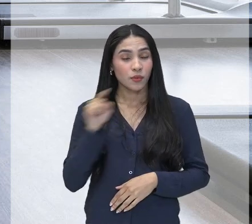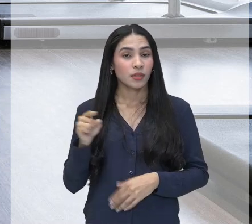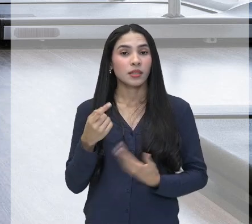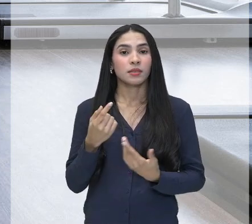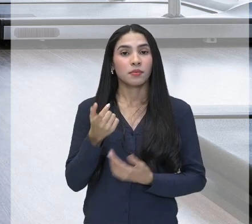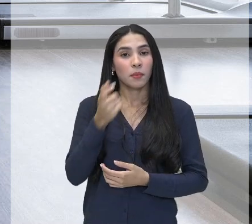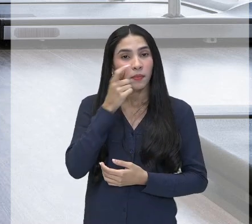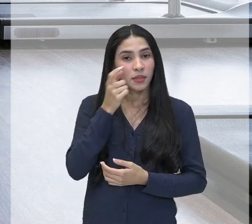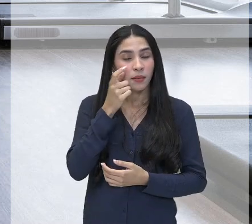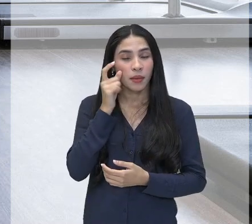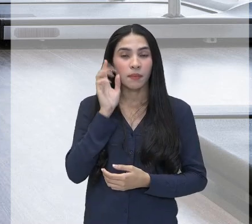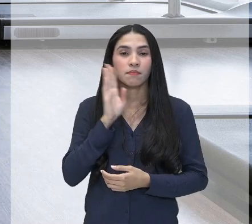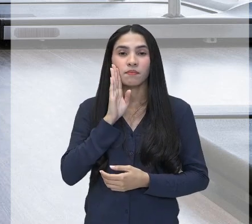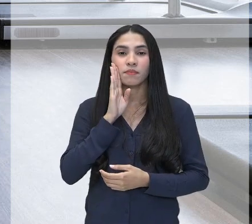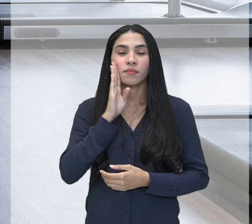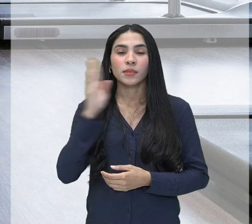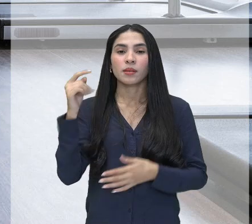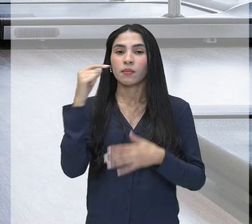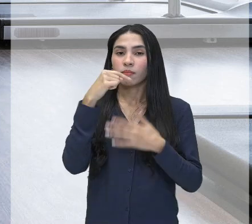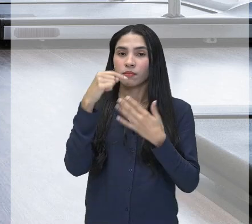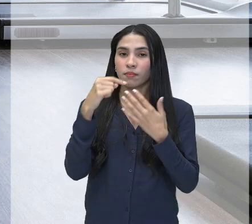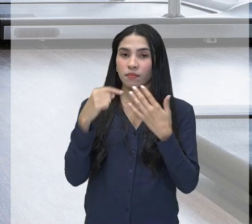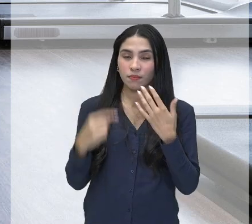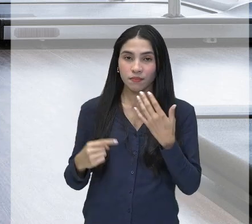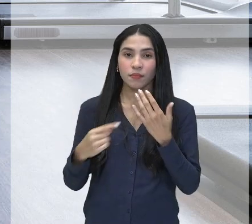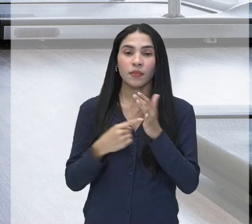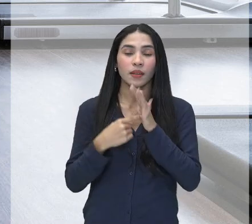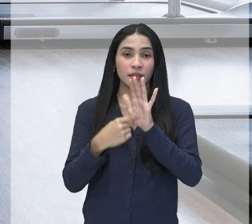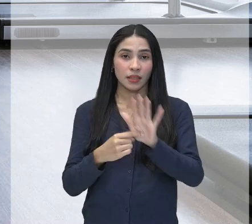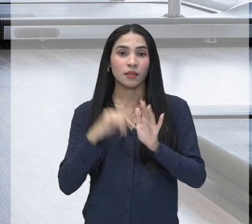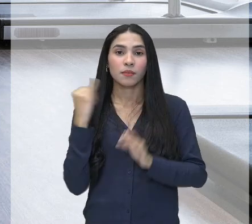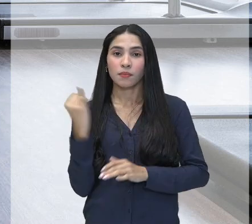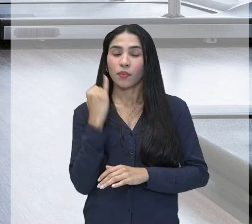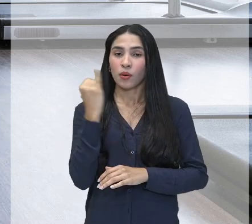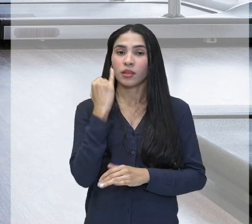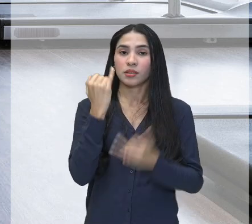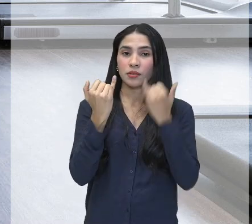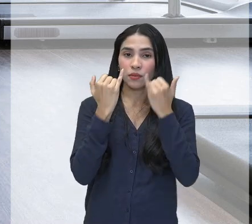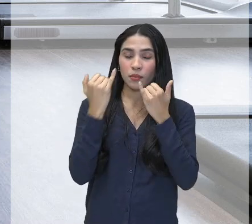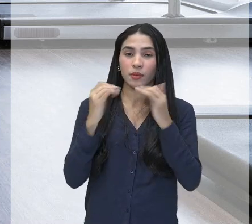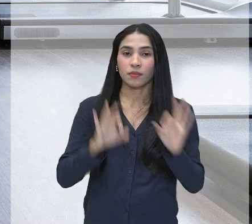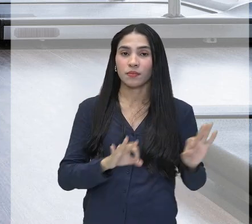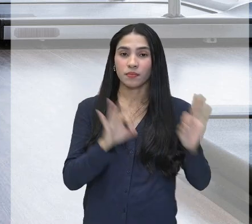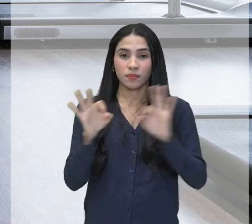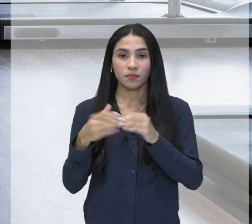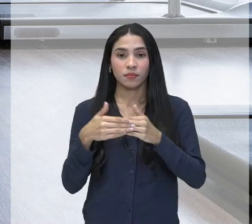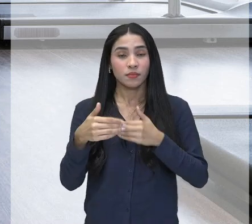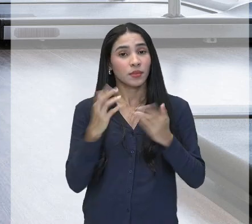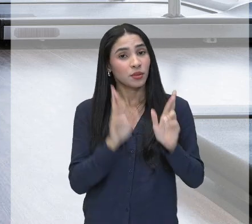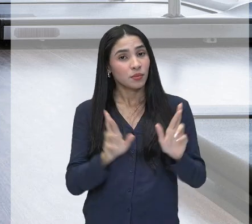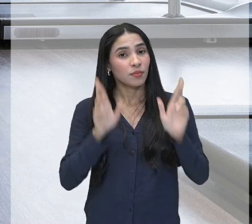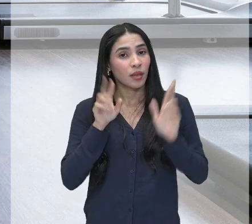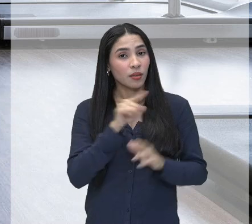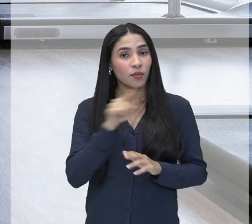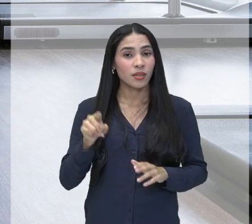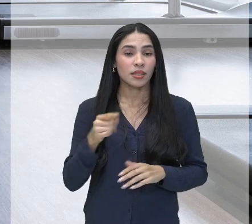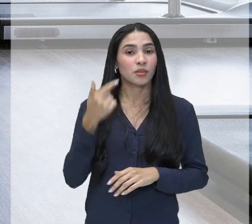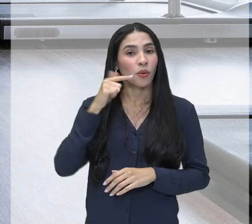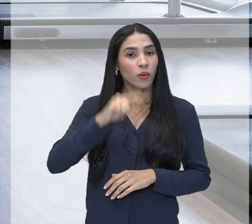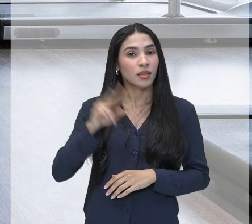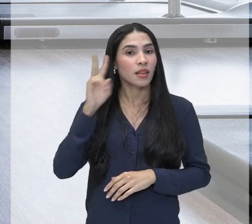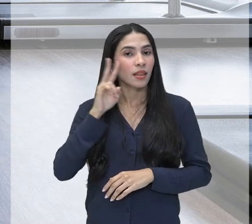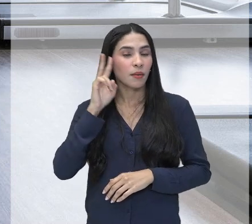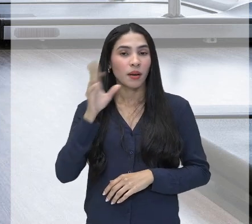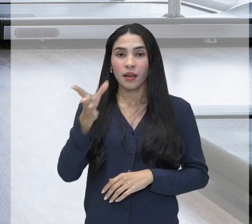observar aí, né, os principais pontos dados, né, importantes dados aí durante a nossa unidade. Espero que vocês tenham conseguido